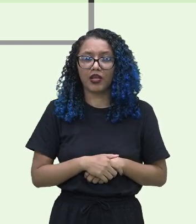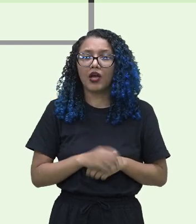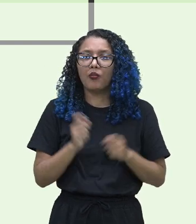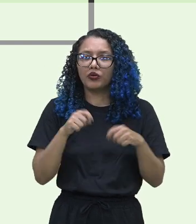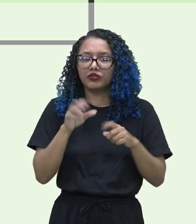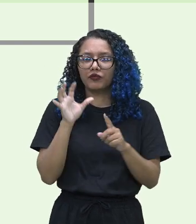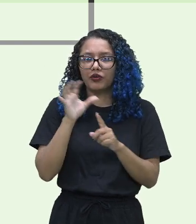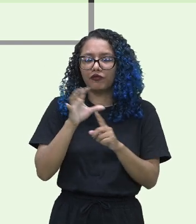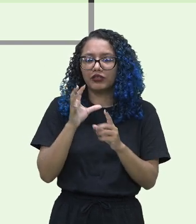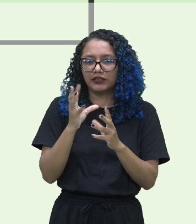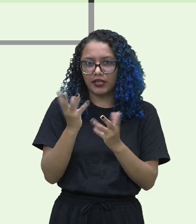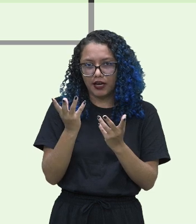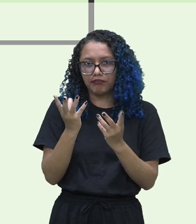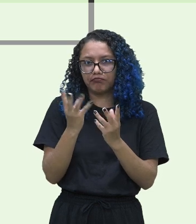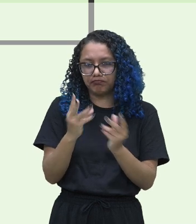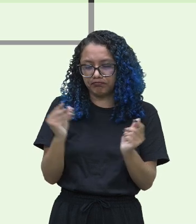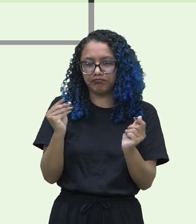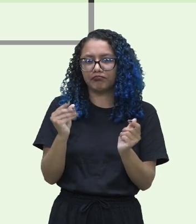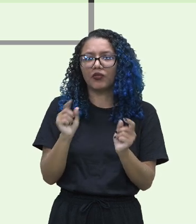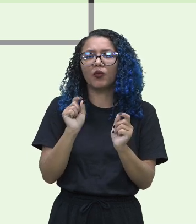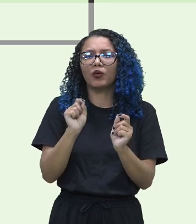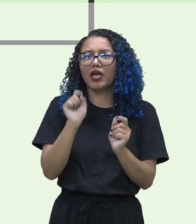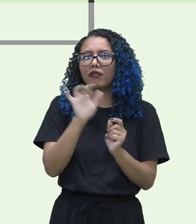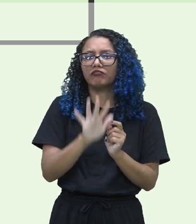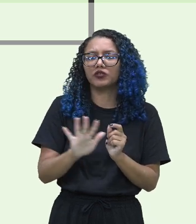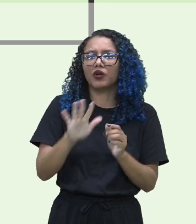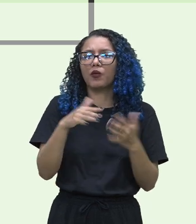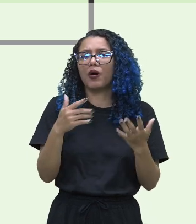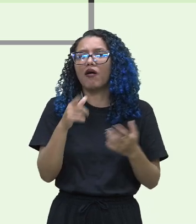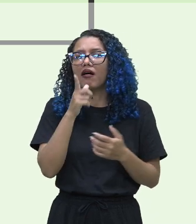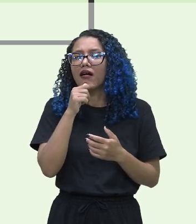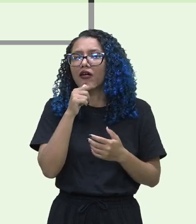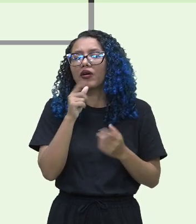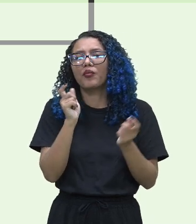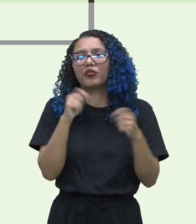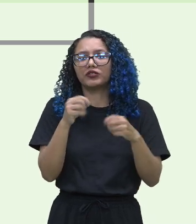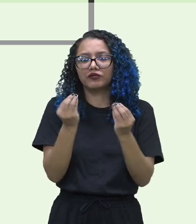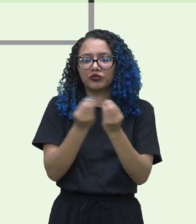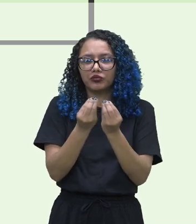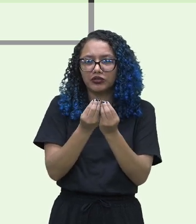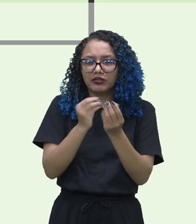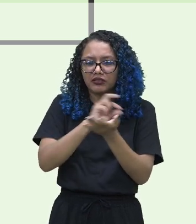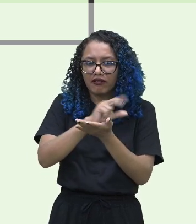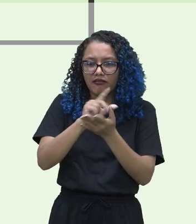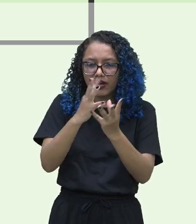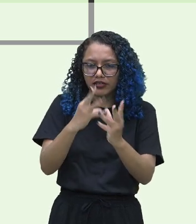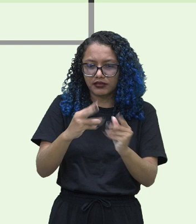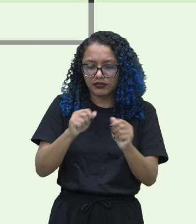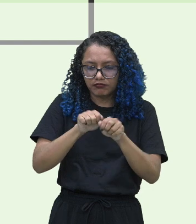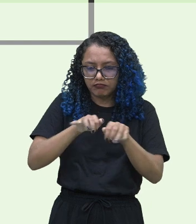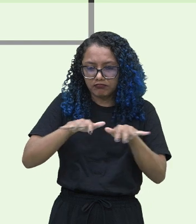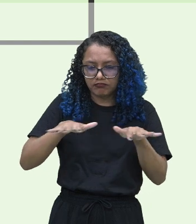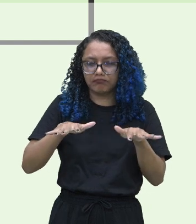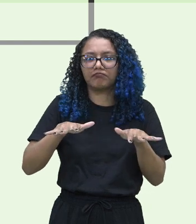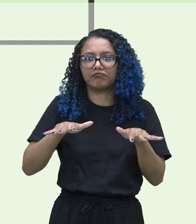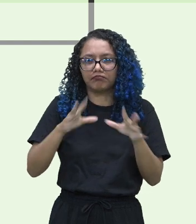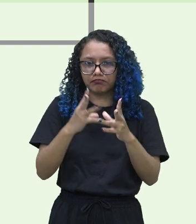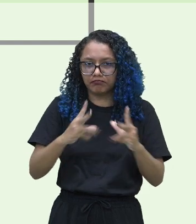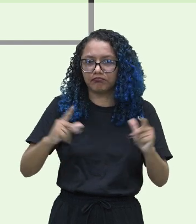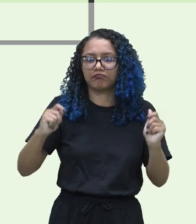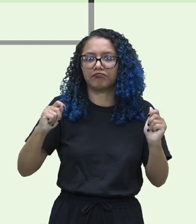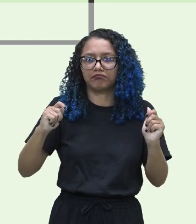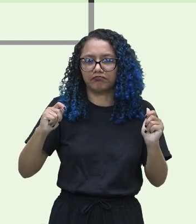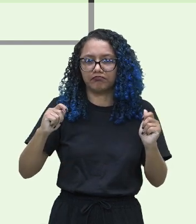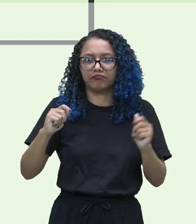é a água. Então, a água, ela dissolve substâncias, tá bom? Então, vamos lá relembrar. O soluto